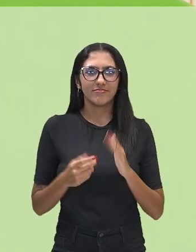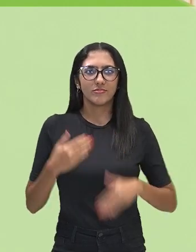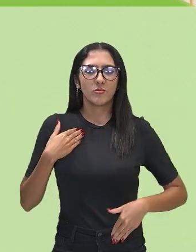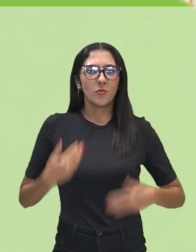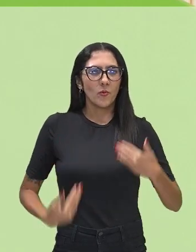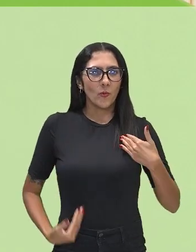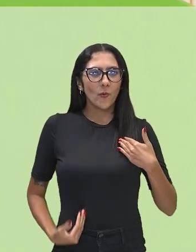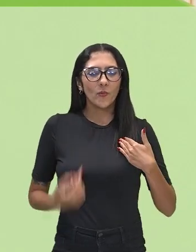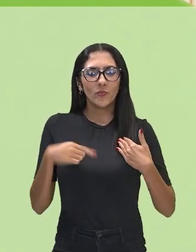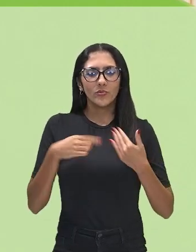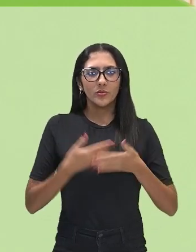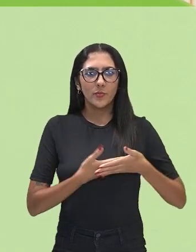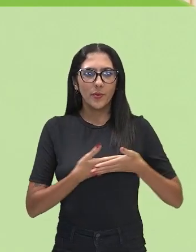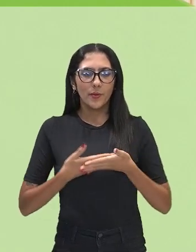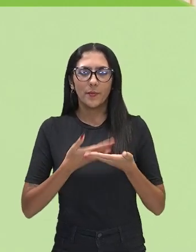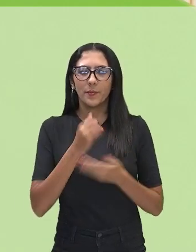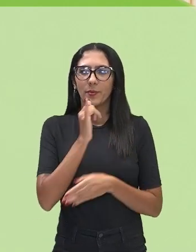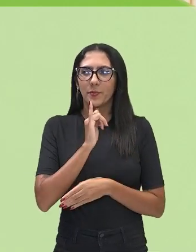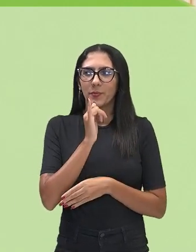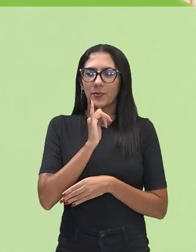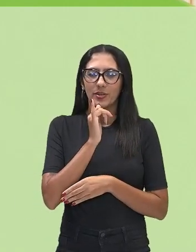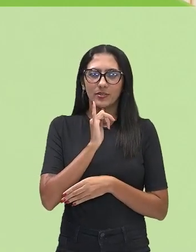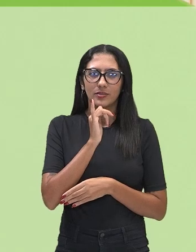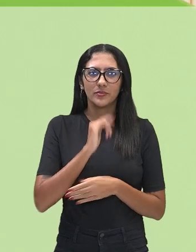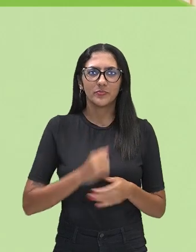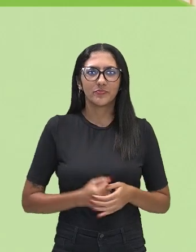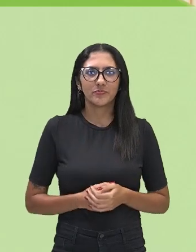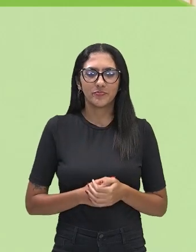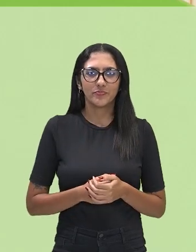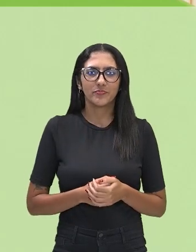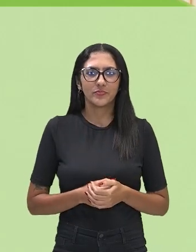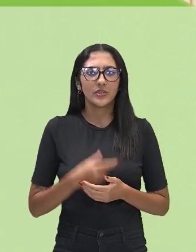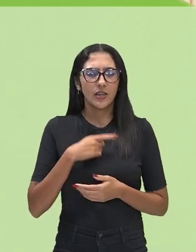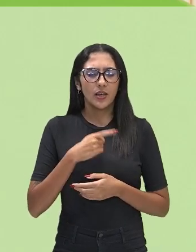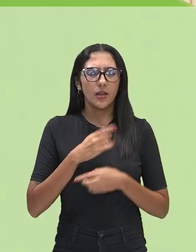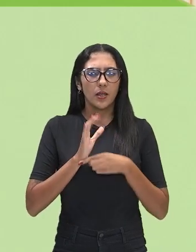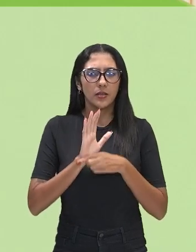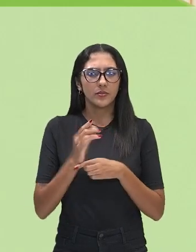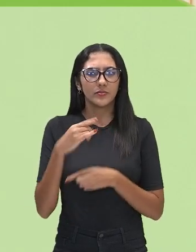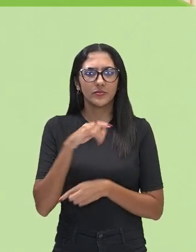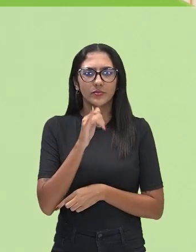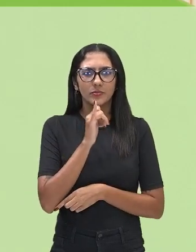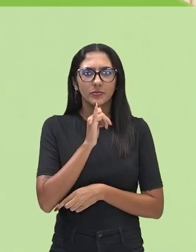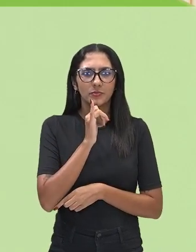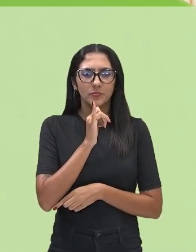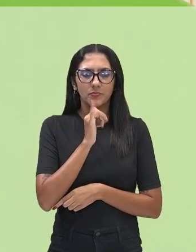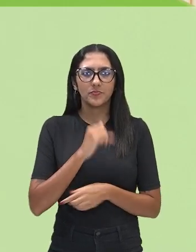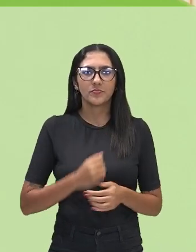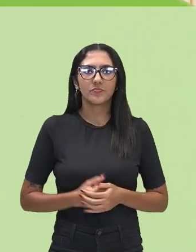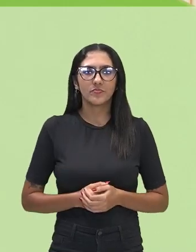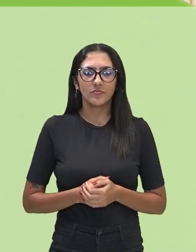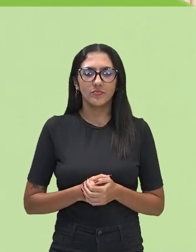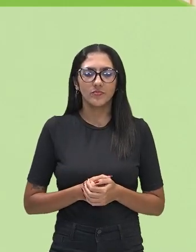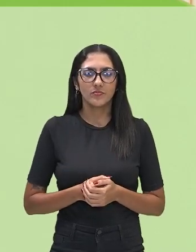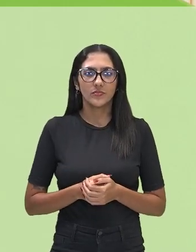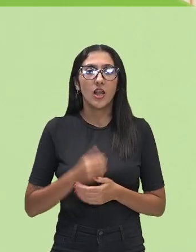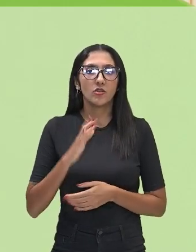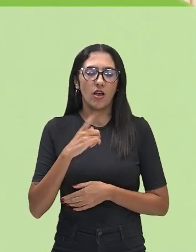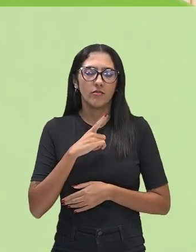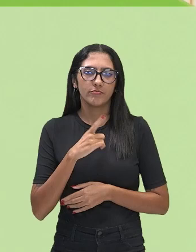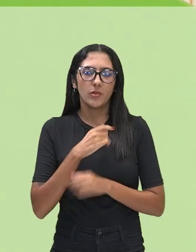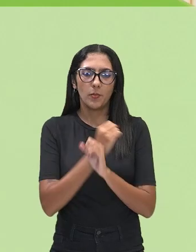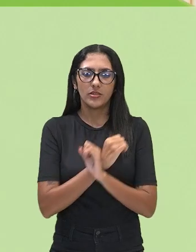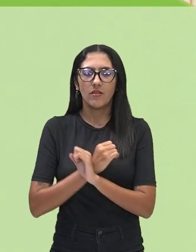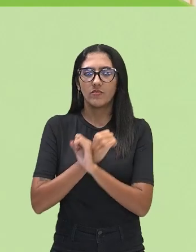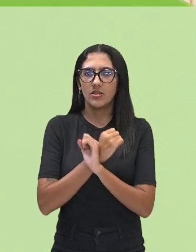corpo daquele bebê, por exemplo, no exemplo que eu estou citando para vocês, ele já está ali com uma defesa